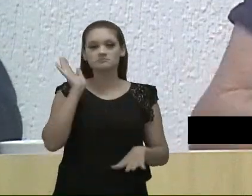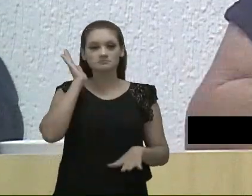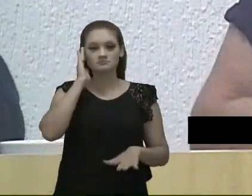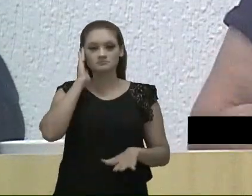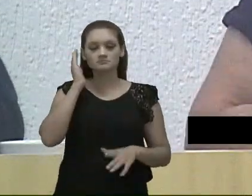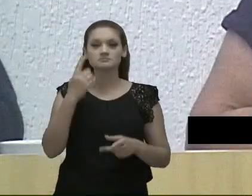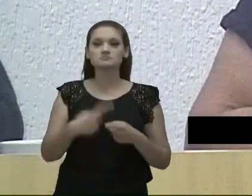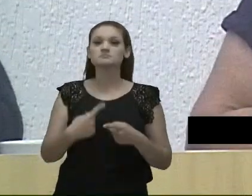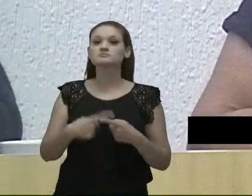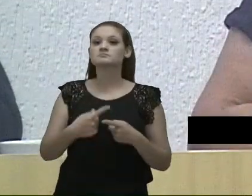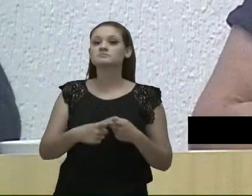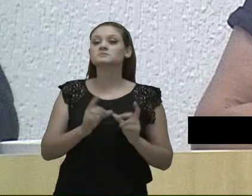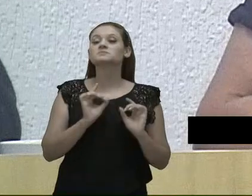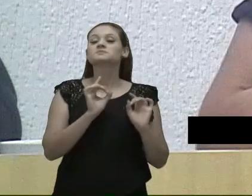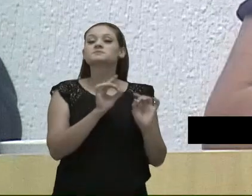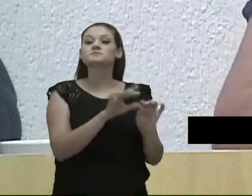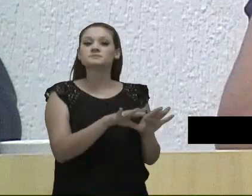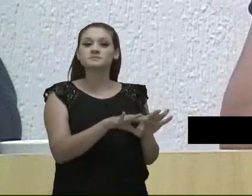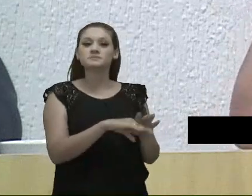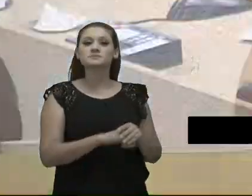que você está saindo?